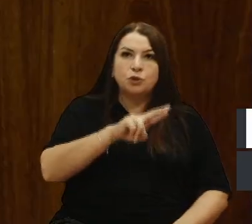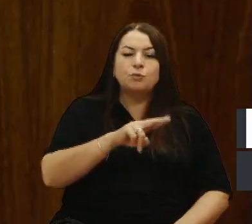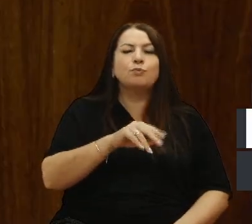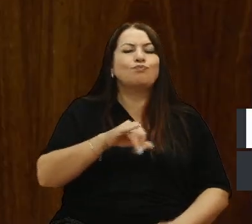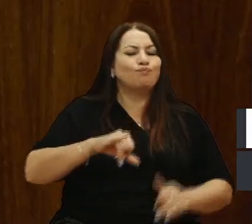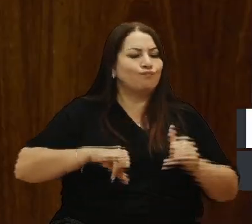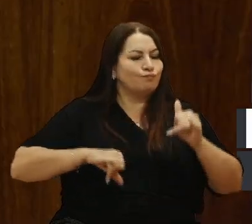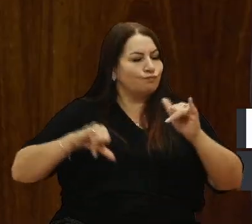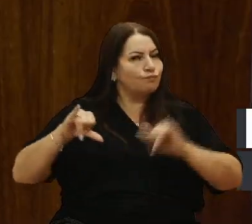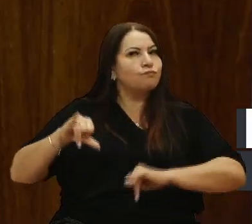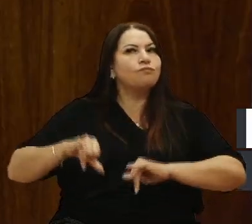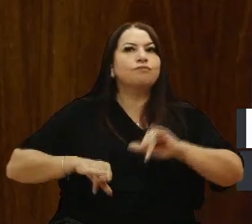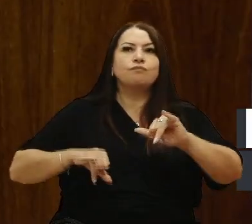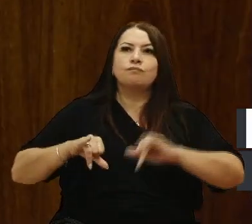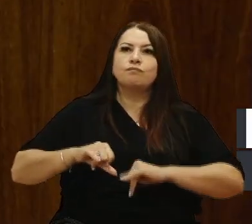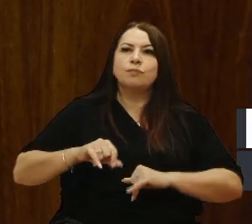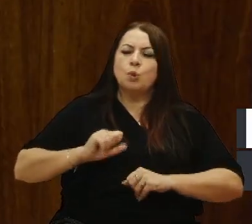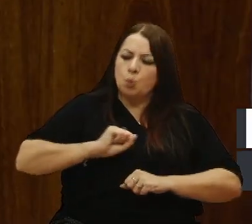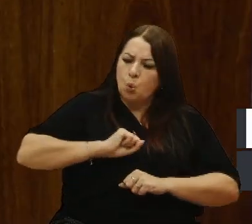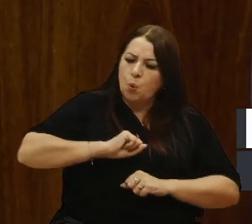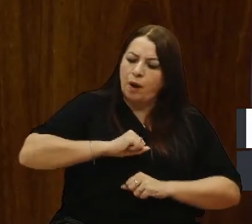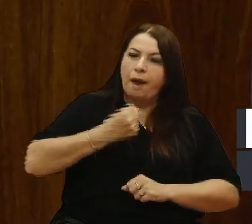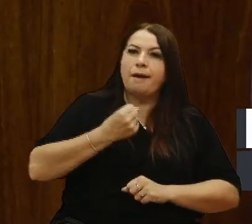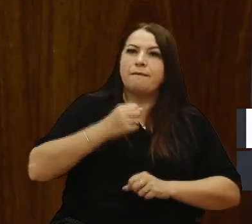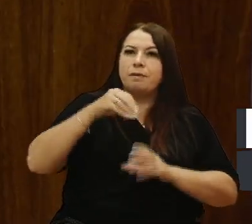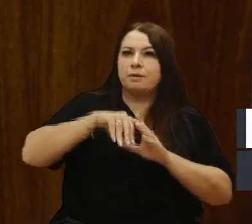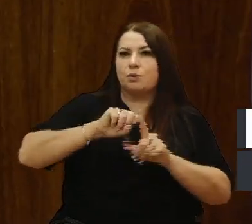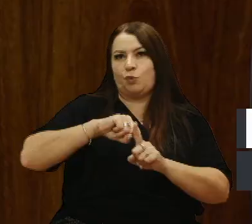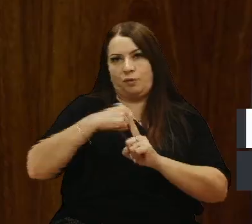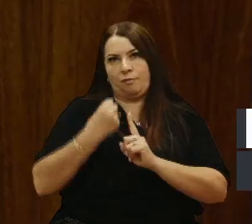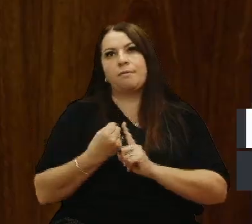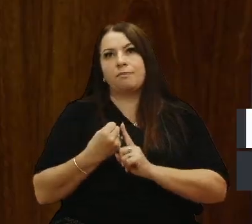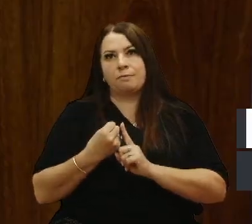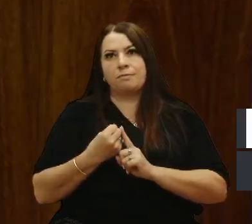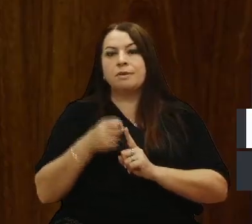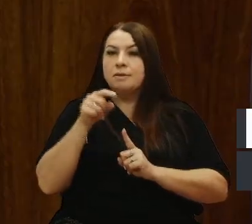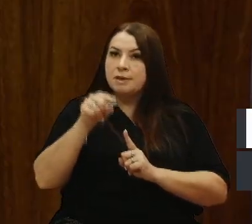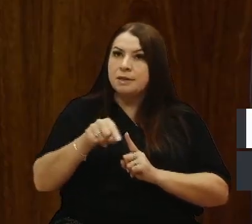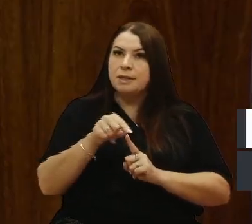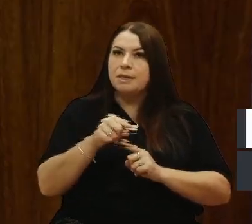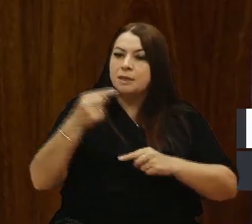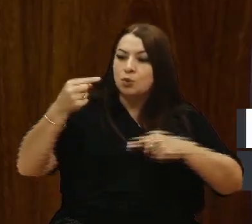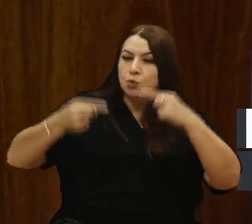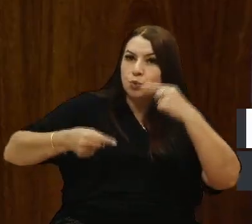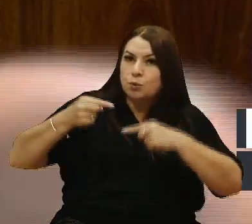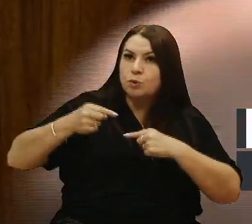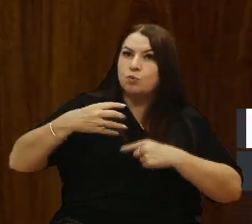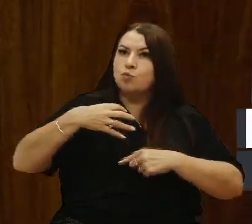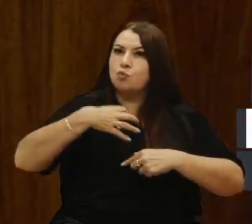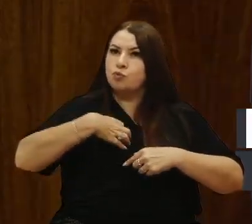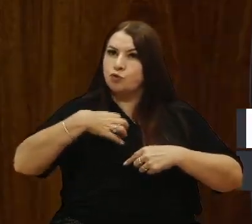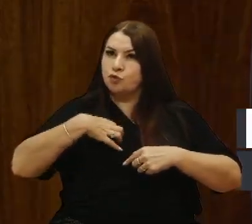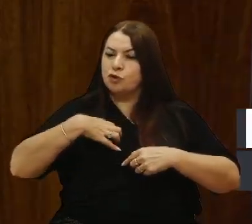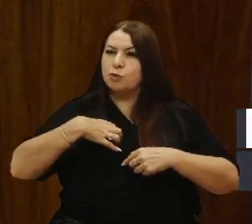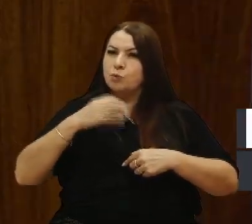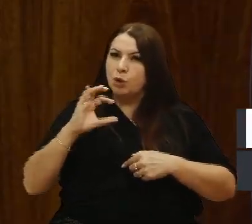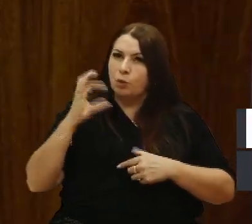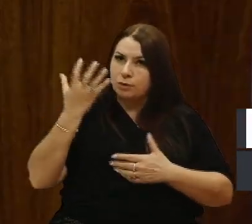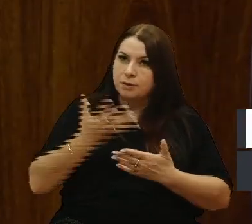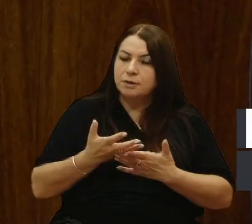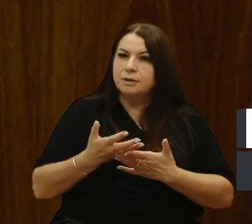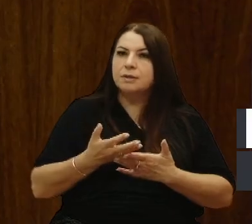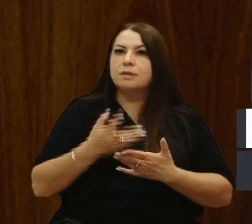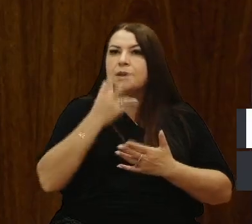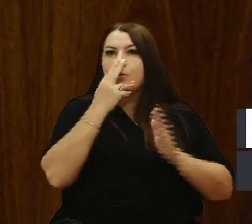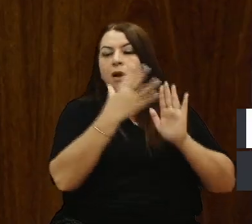sofre muito com o ódio na nossa sociedade e que, então, essa discussão e a forma com que ela aconteceu sirva